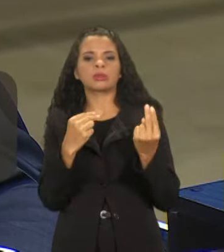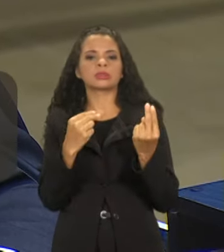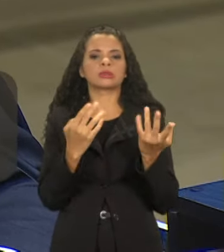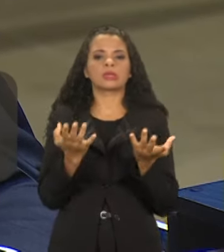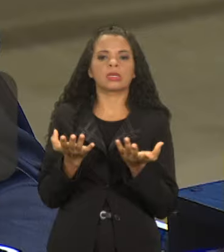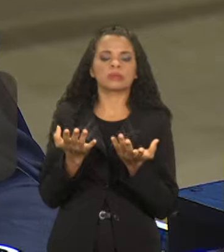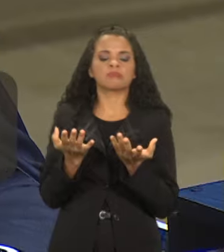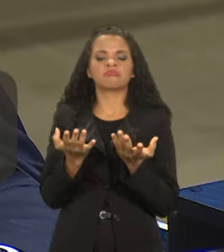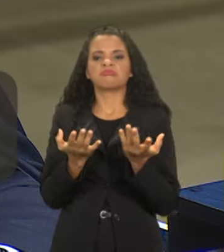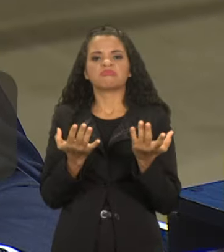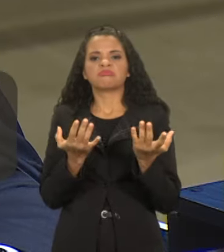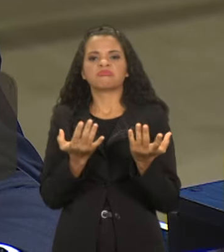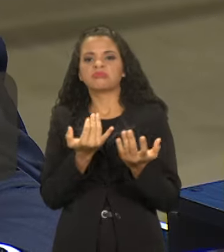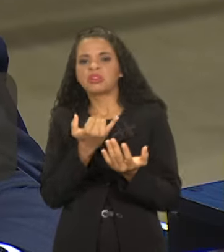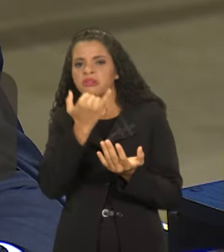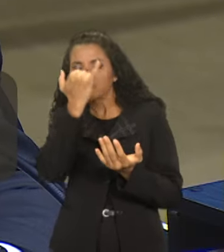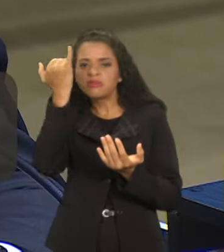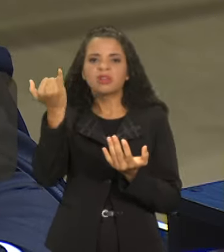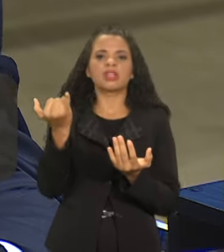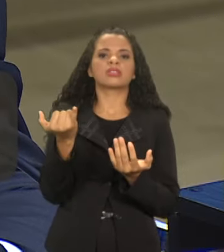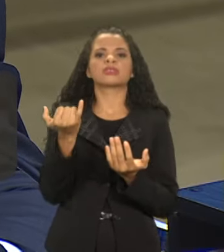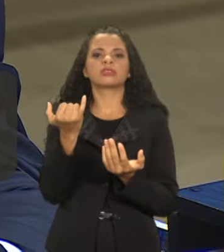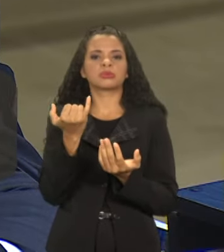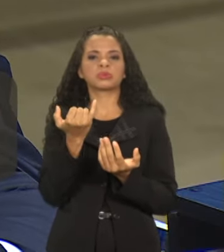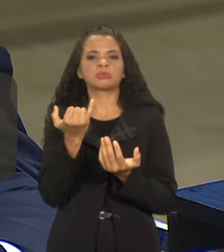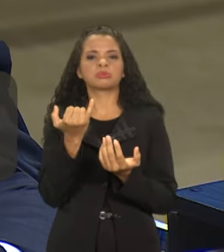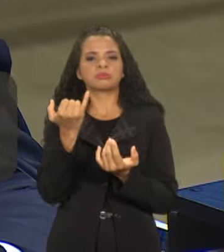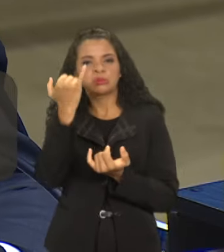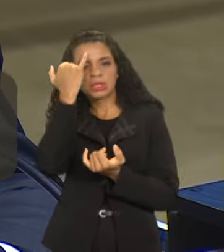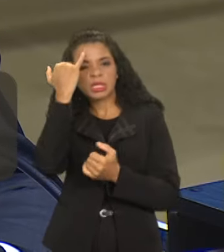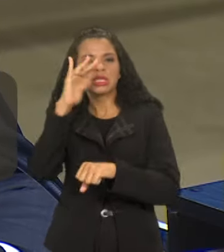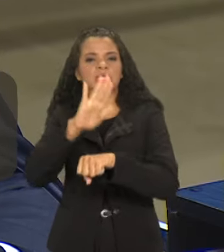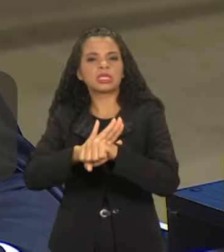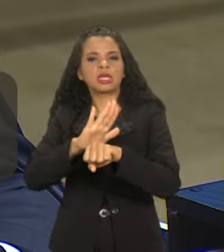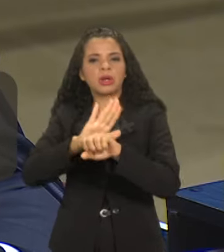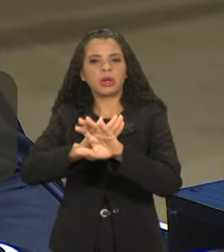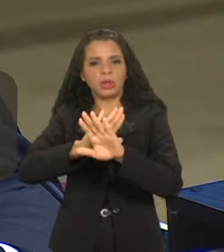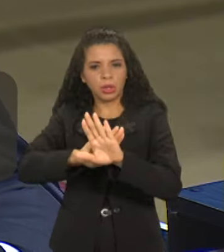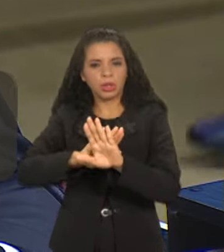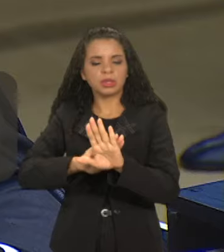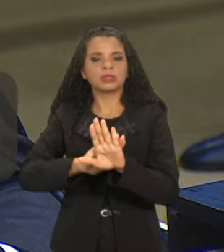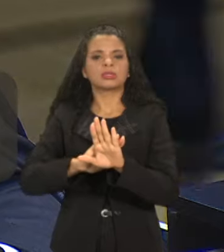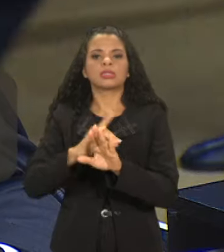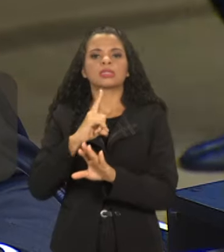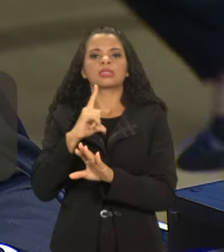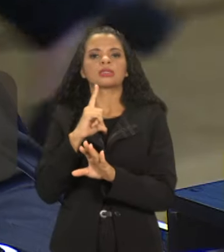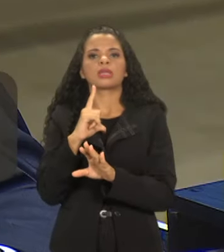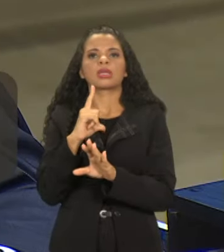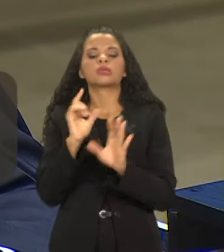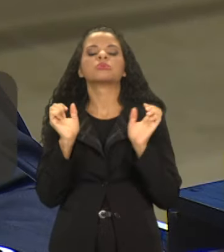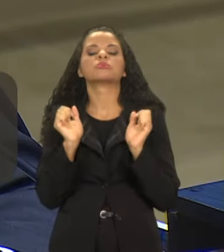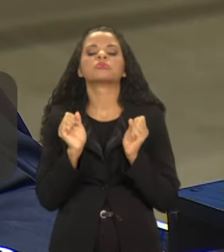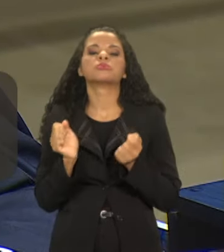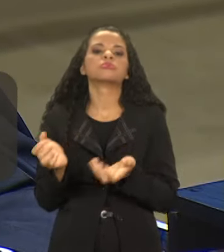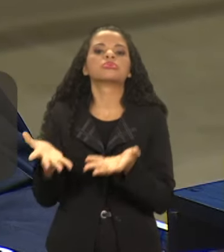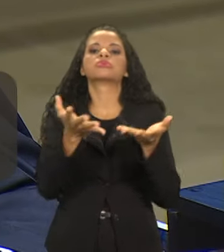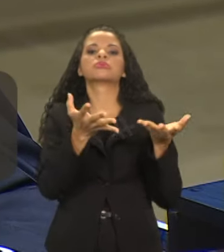que supostamente proclama a liberdade de cometer crimes.